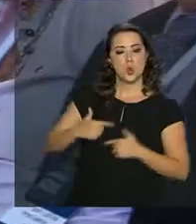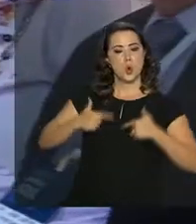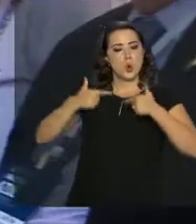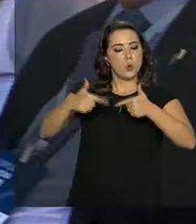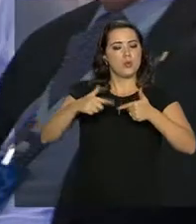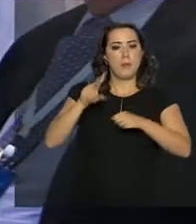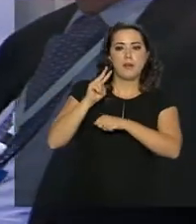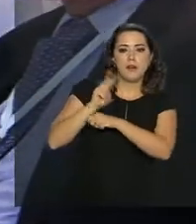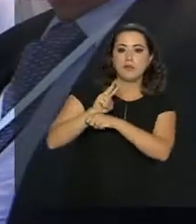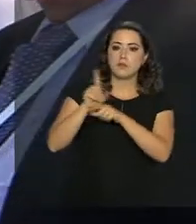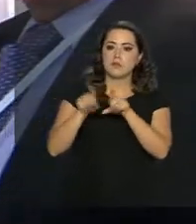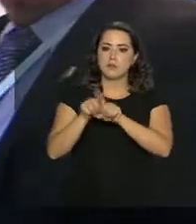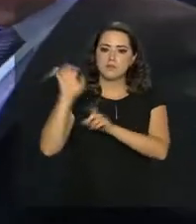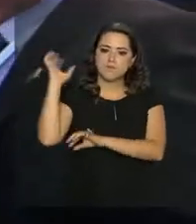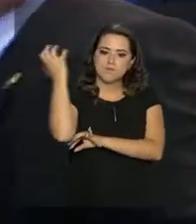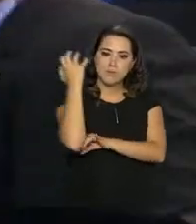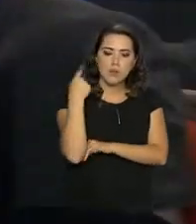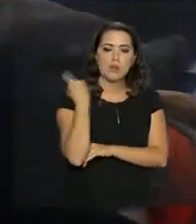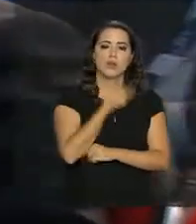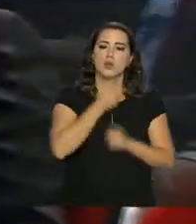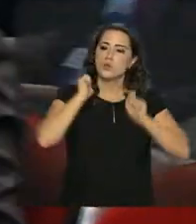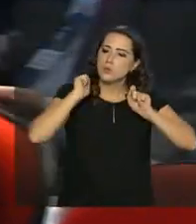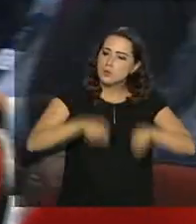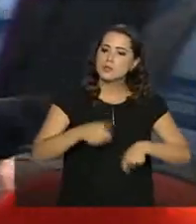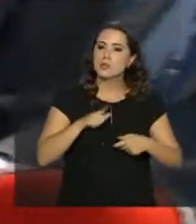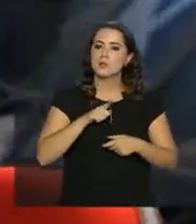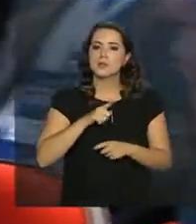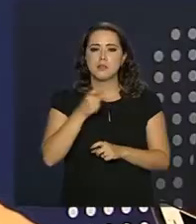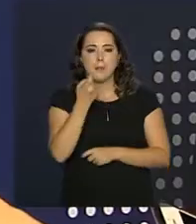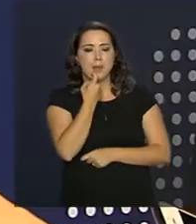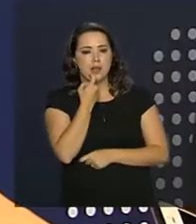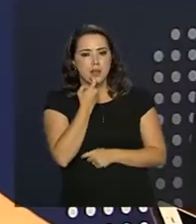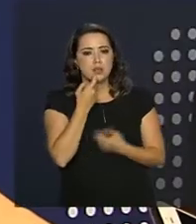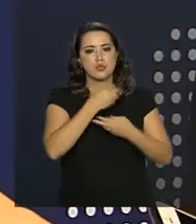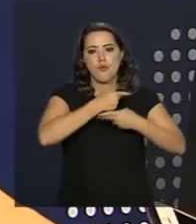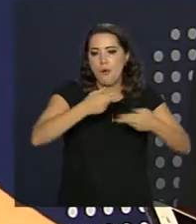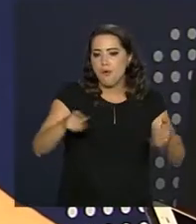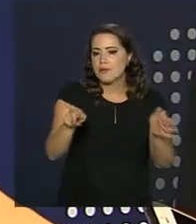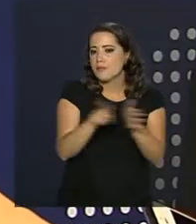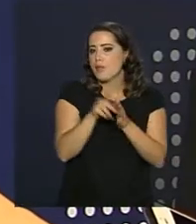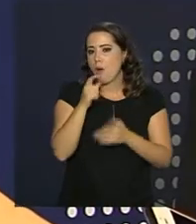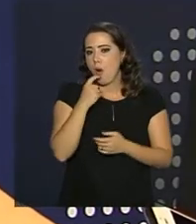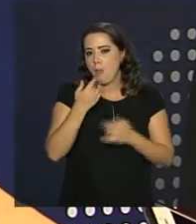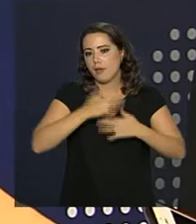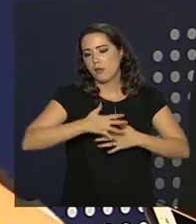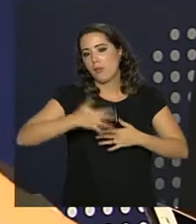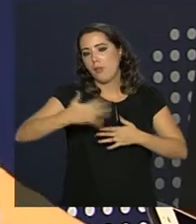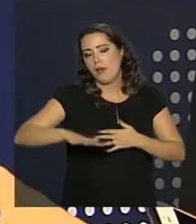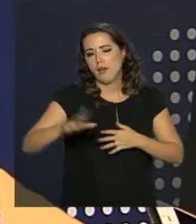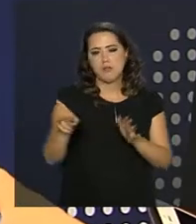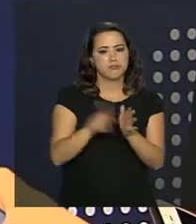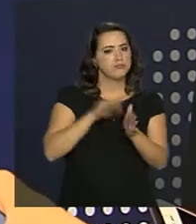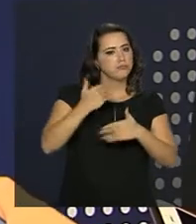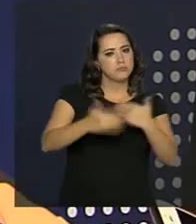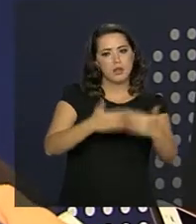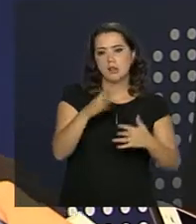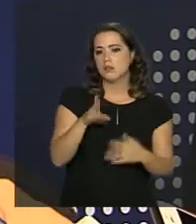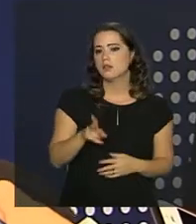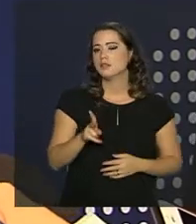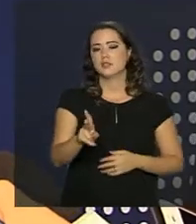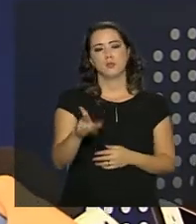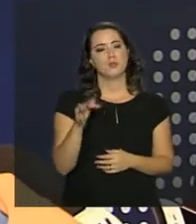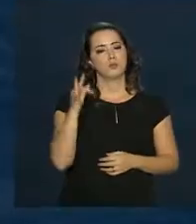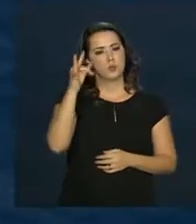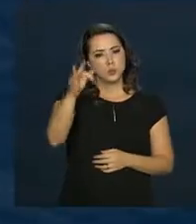como também pelo meio ambiente, para que nós possamos ter peixe, crustáceos ao longo do tempo, para que todas as